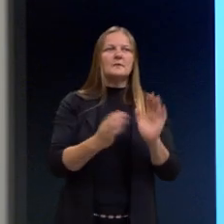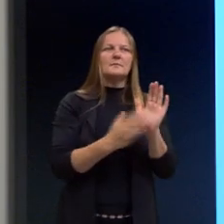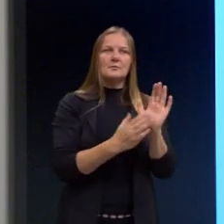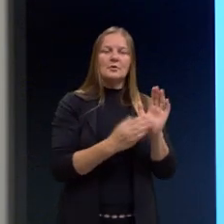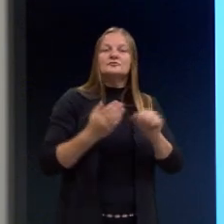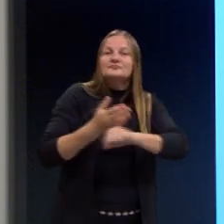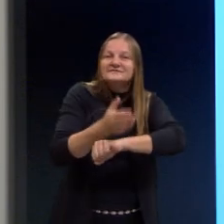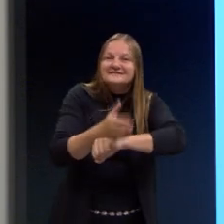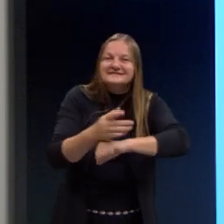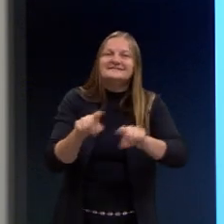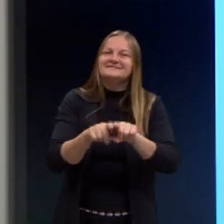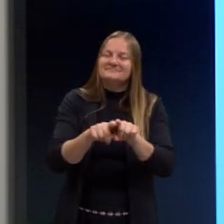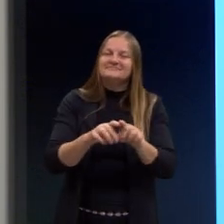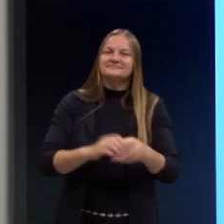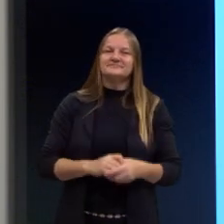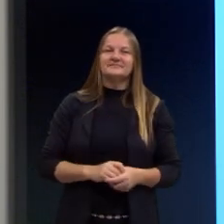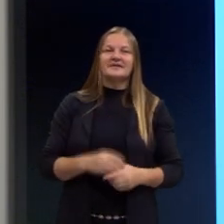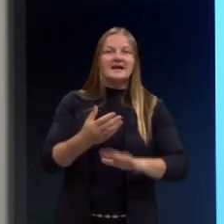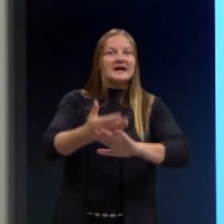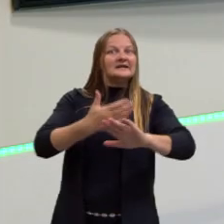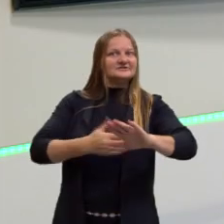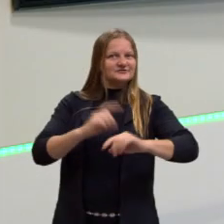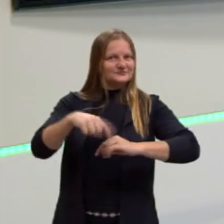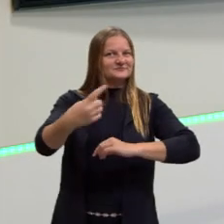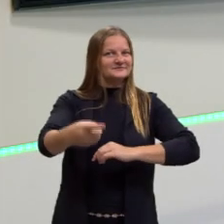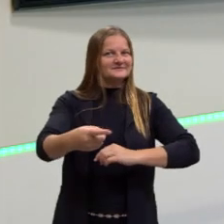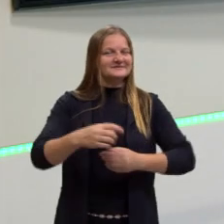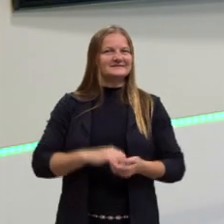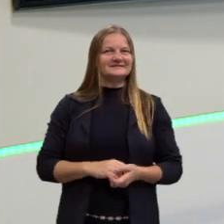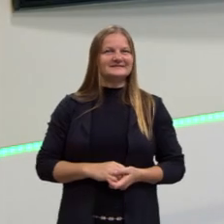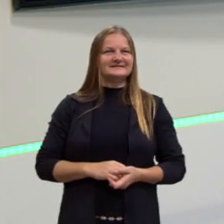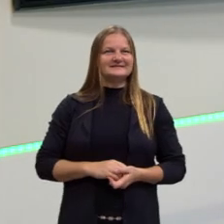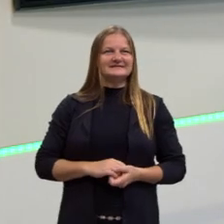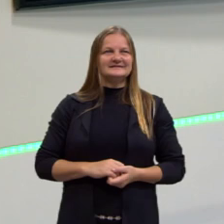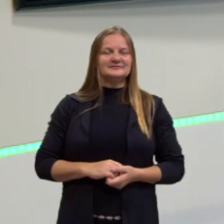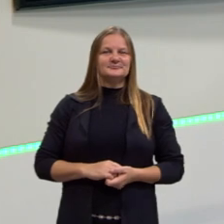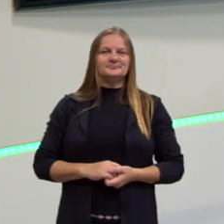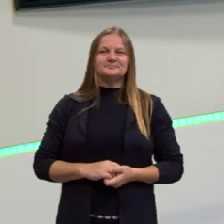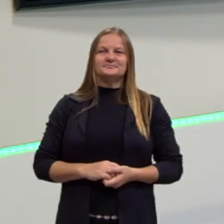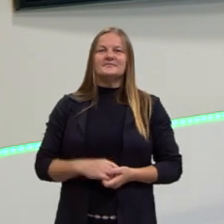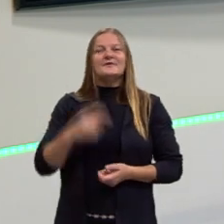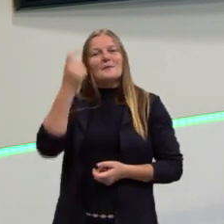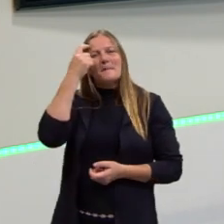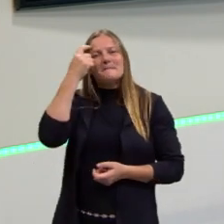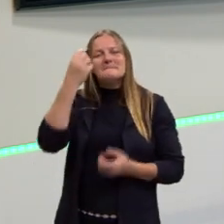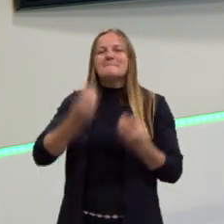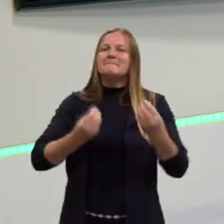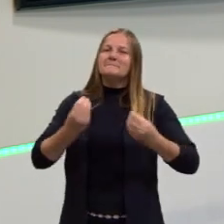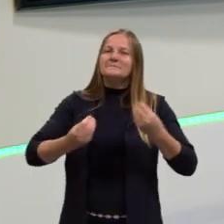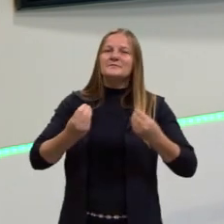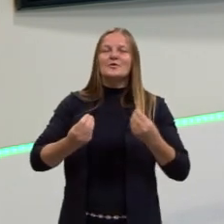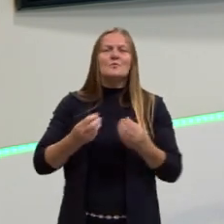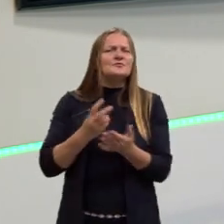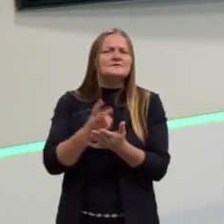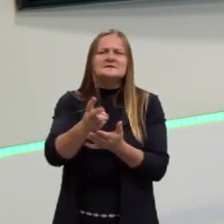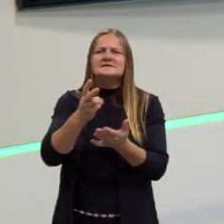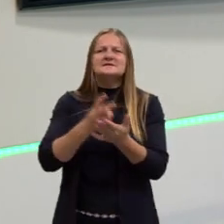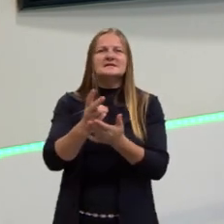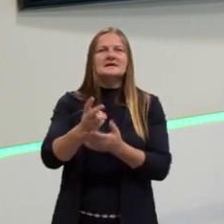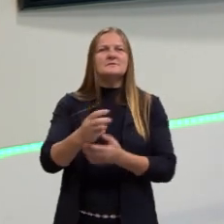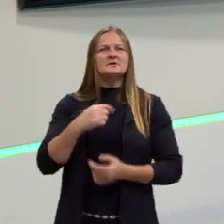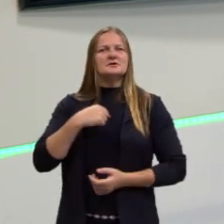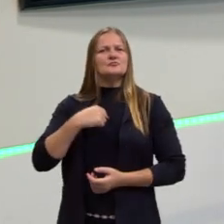intervenção e antes da gente passar para o próximo slide eu vou pensar sempre